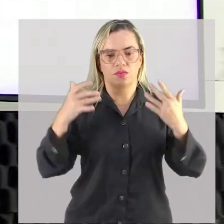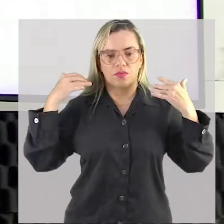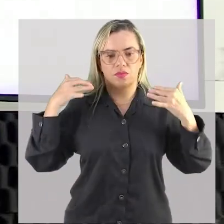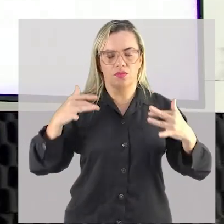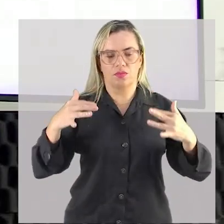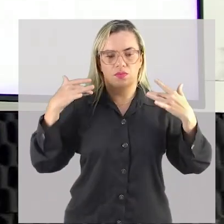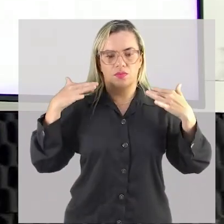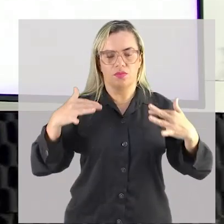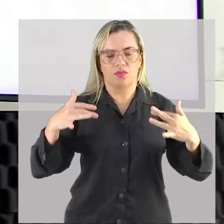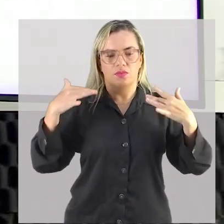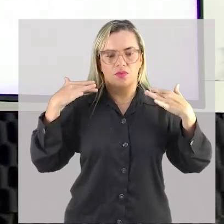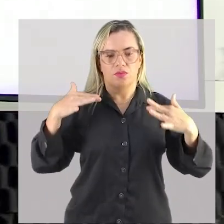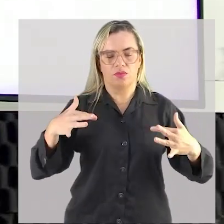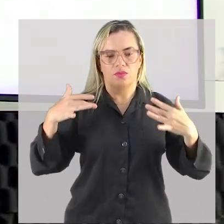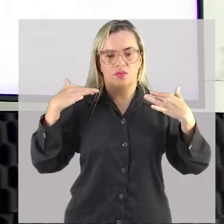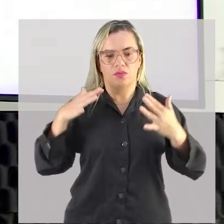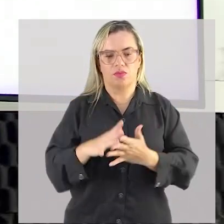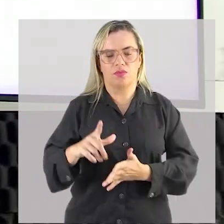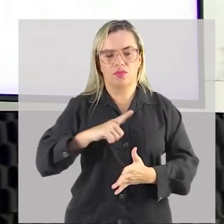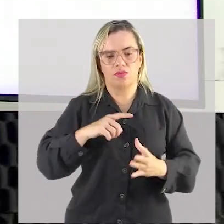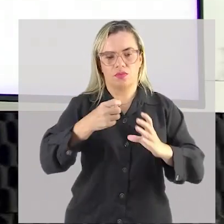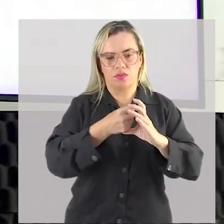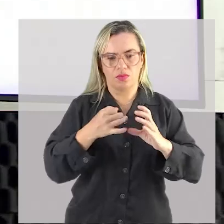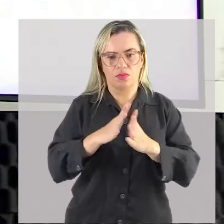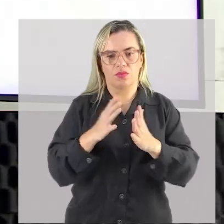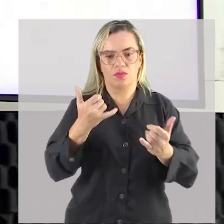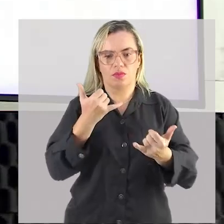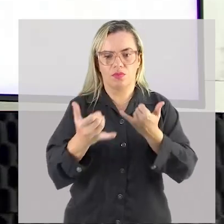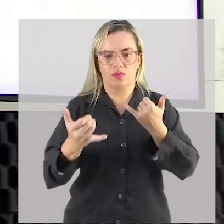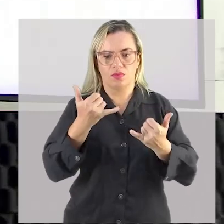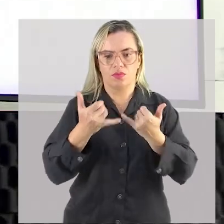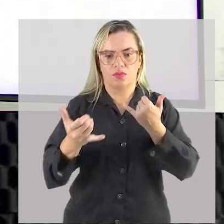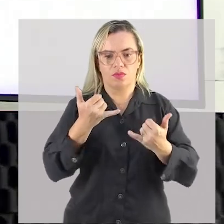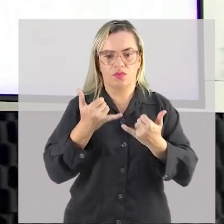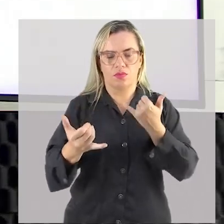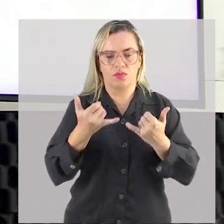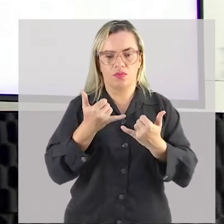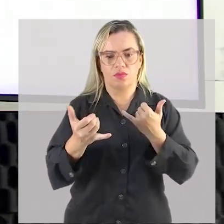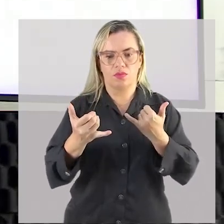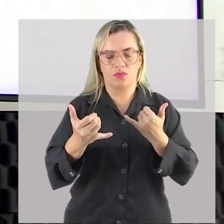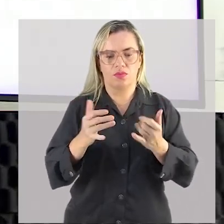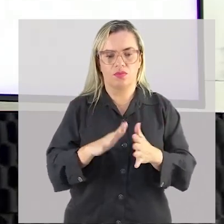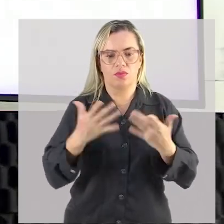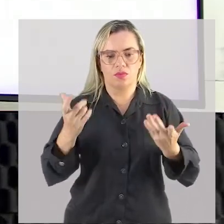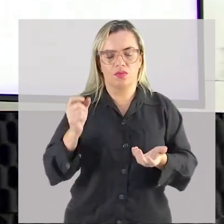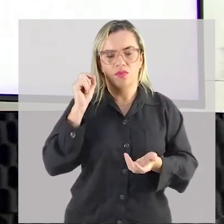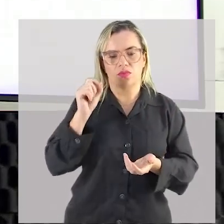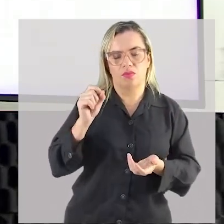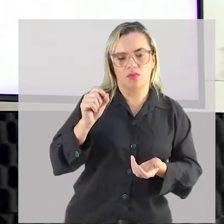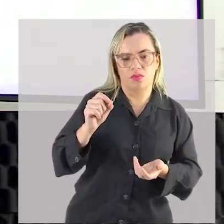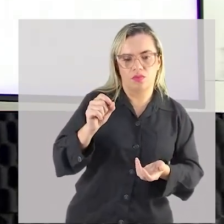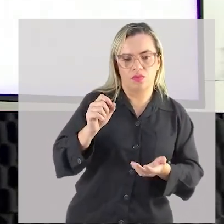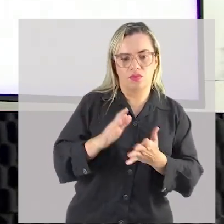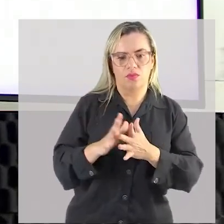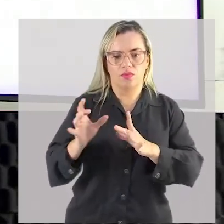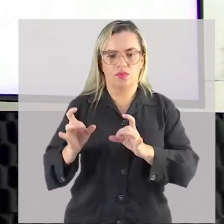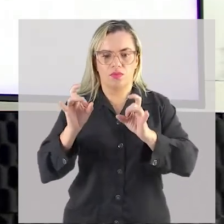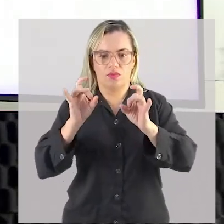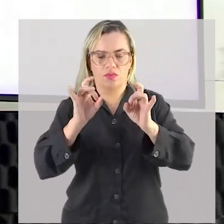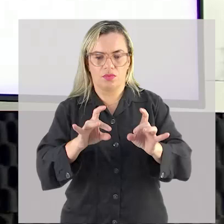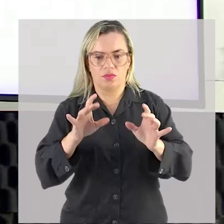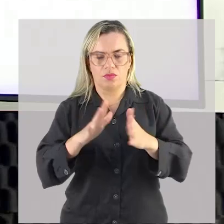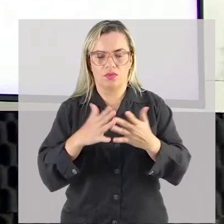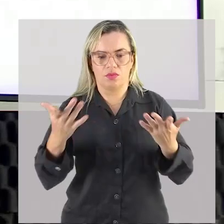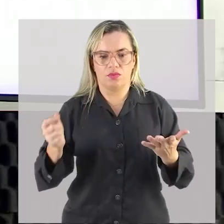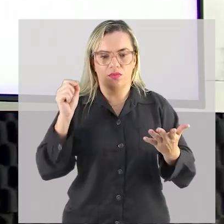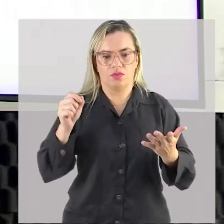naturalismo a gente tem características parecidas né Eh as específicas